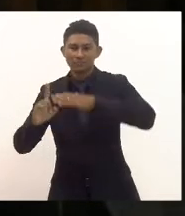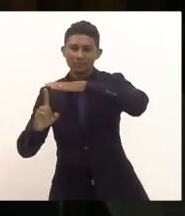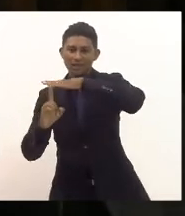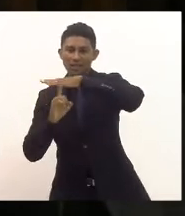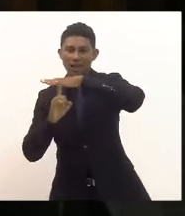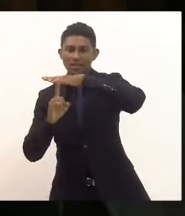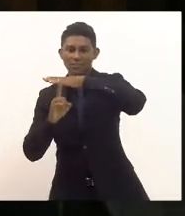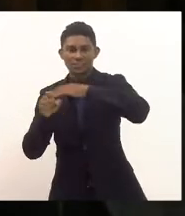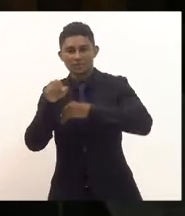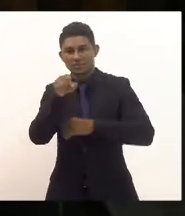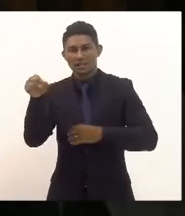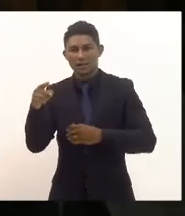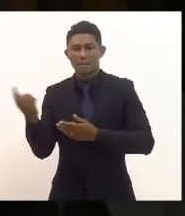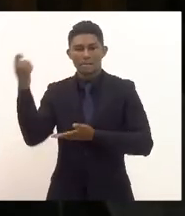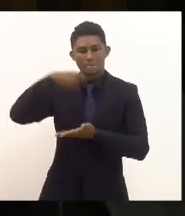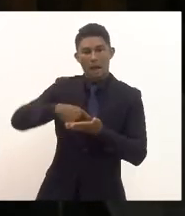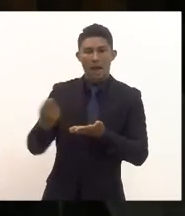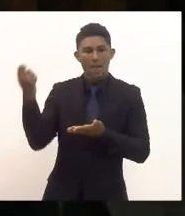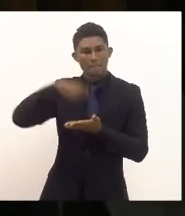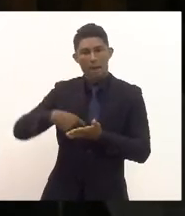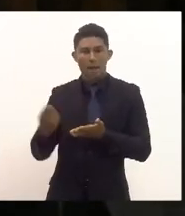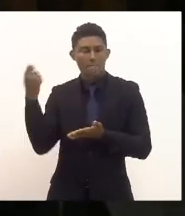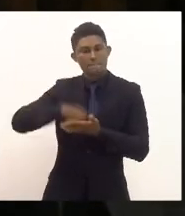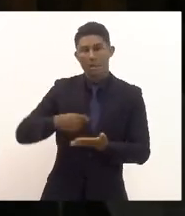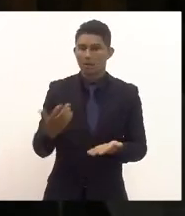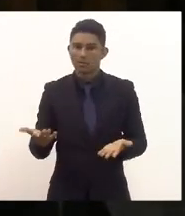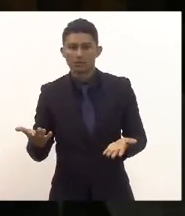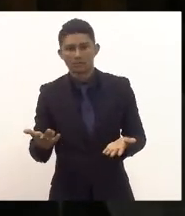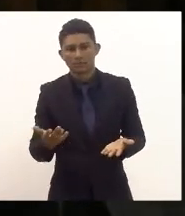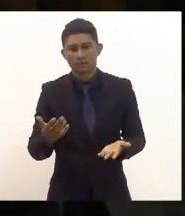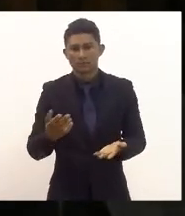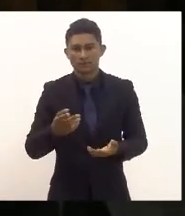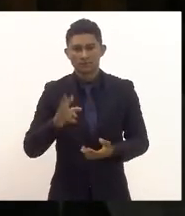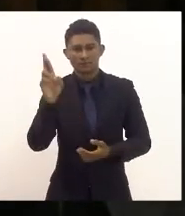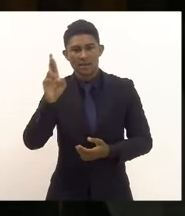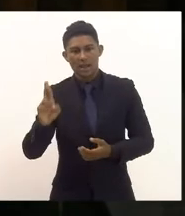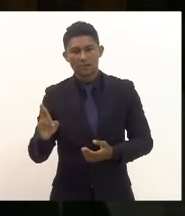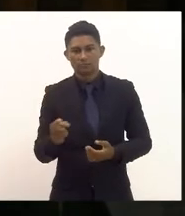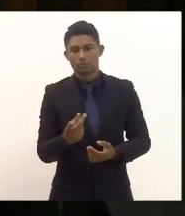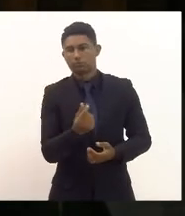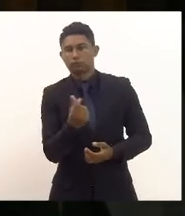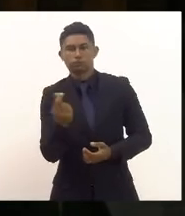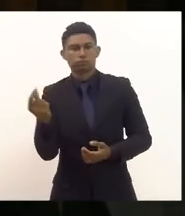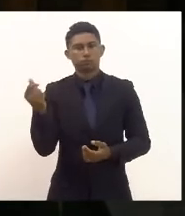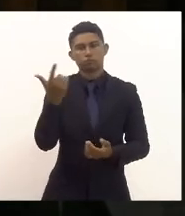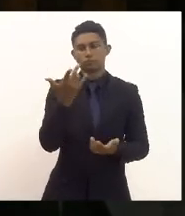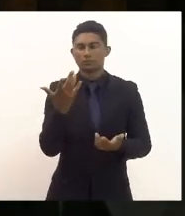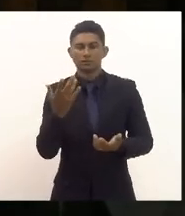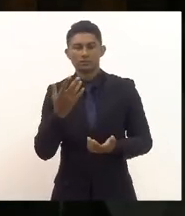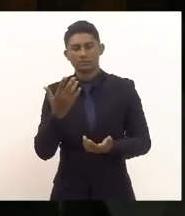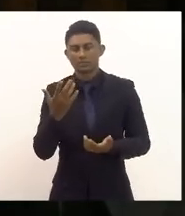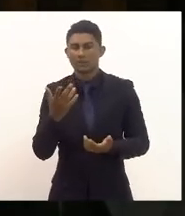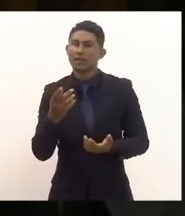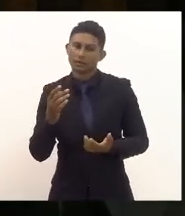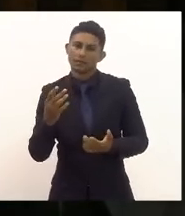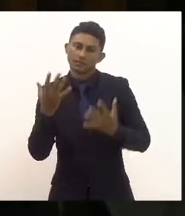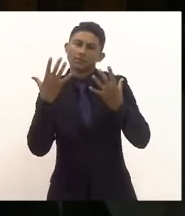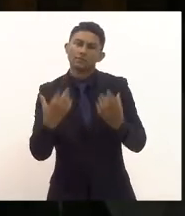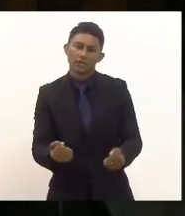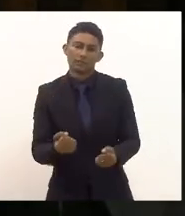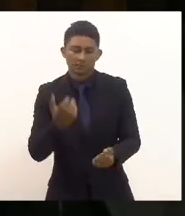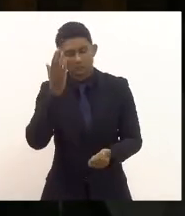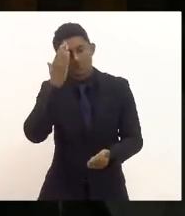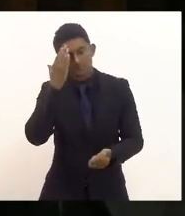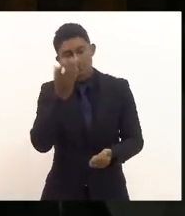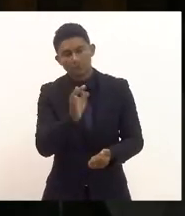cliente que paga dezenas de milhares de reais para o seu da advogado ninguém seria louco